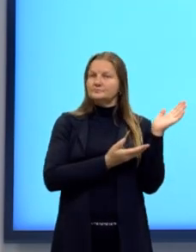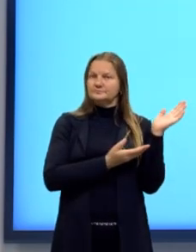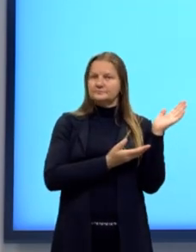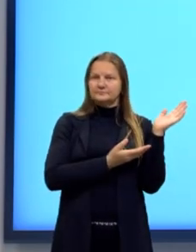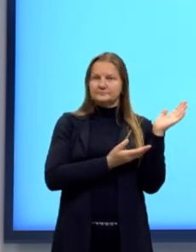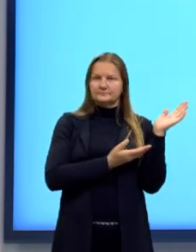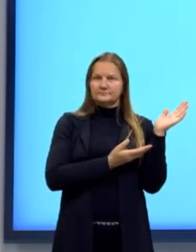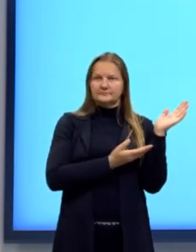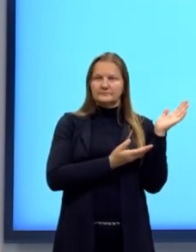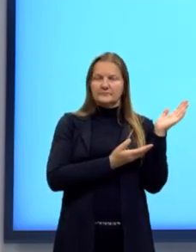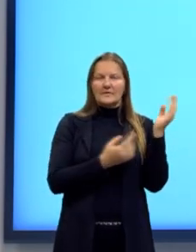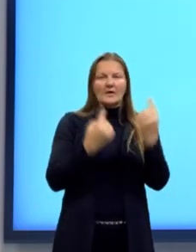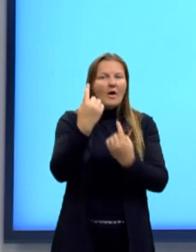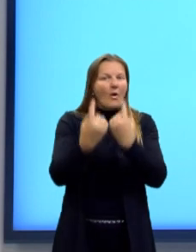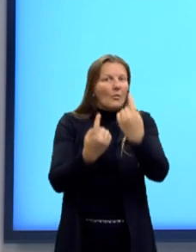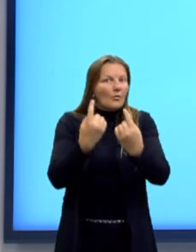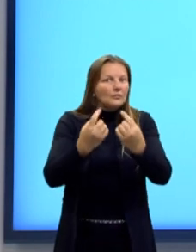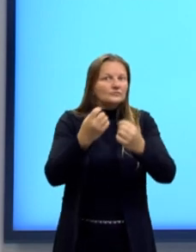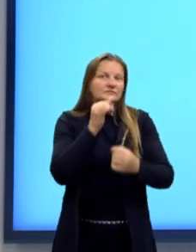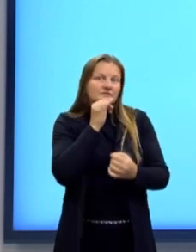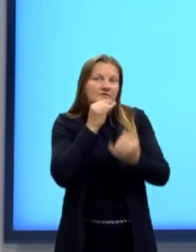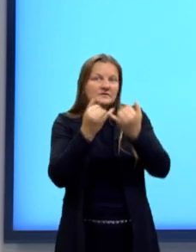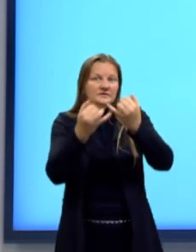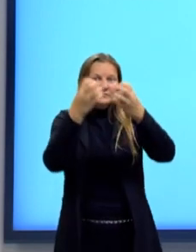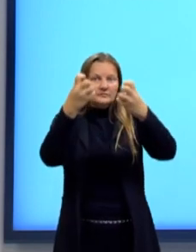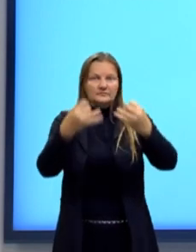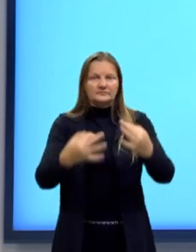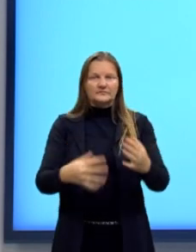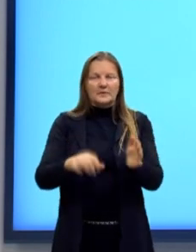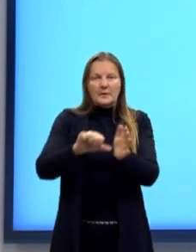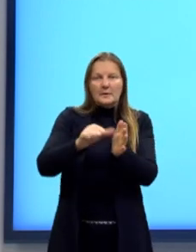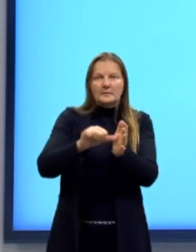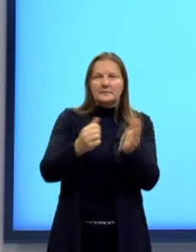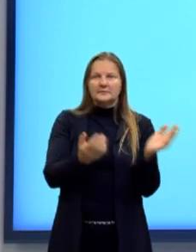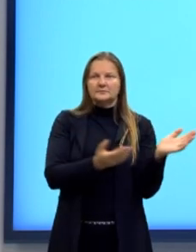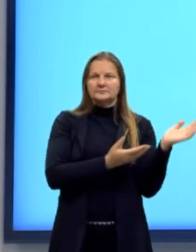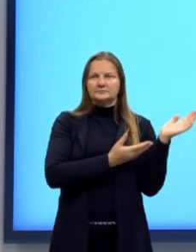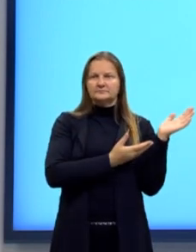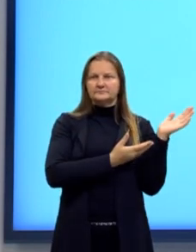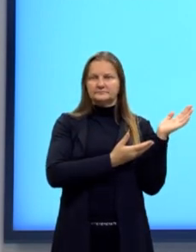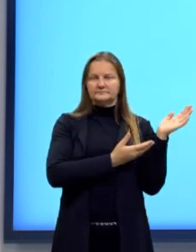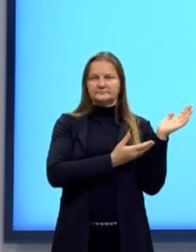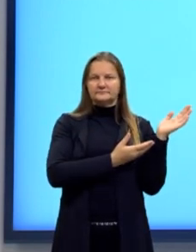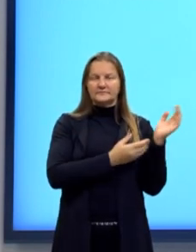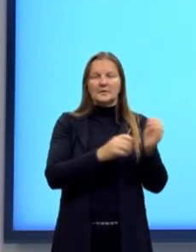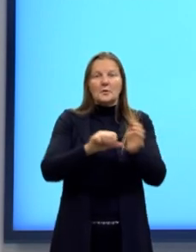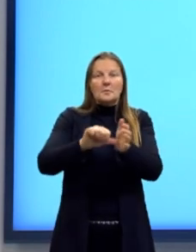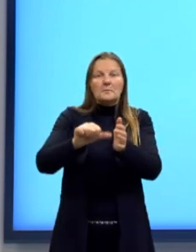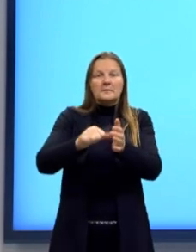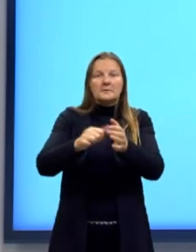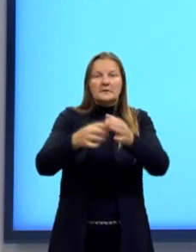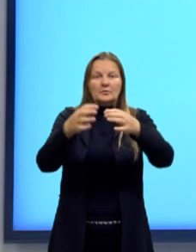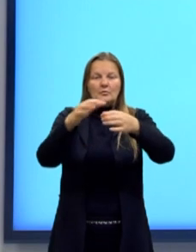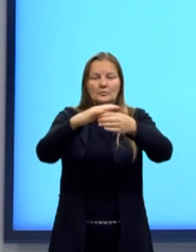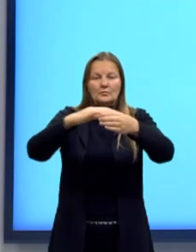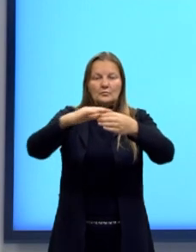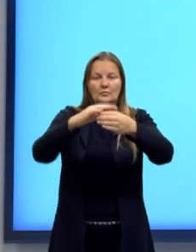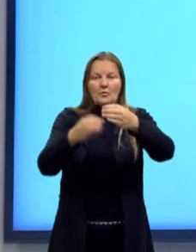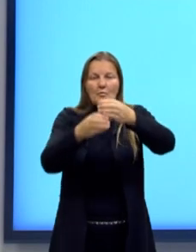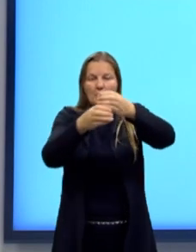vocês alguns sólidos de revolução tá o primeiro que a gente tem aqui seria o cilindro ele é um